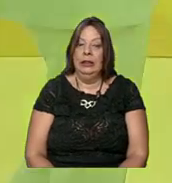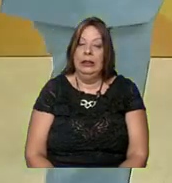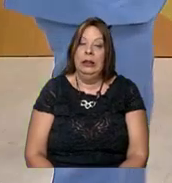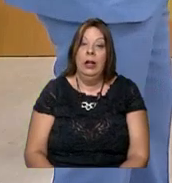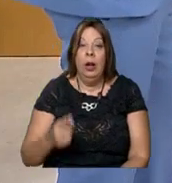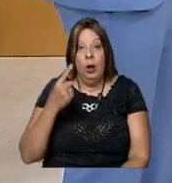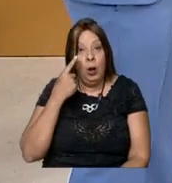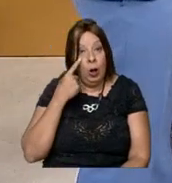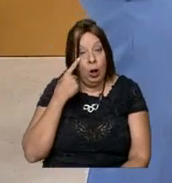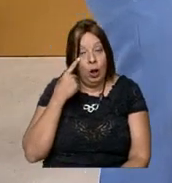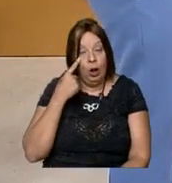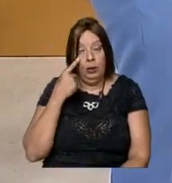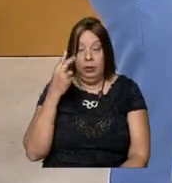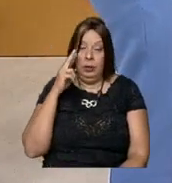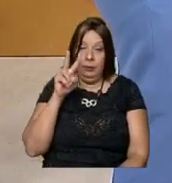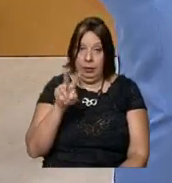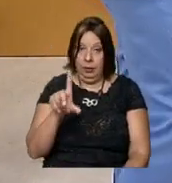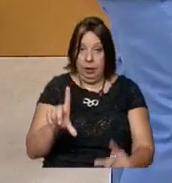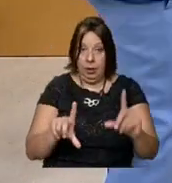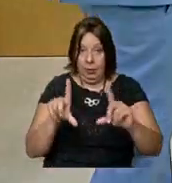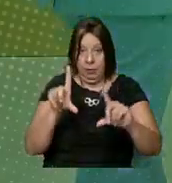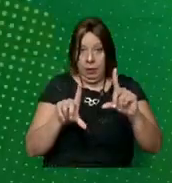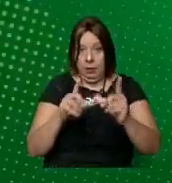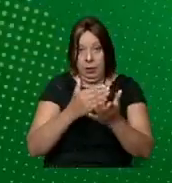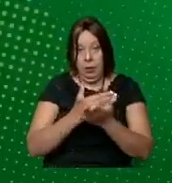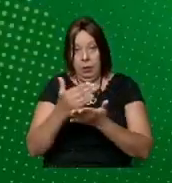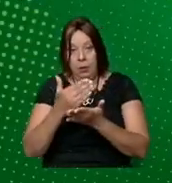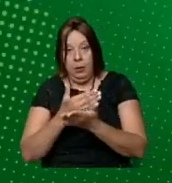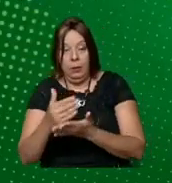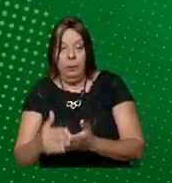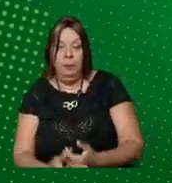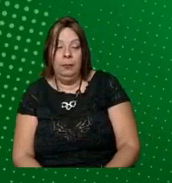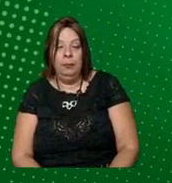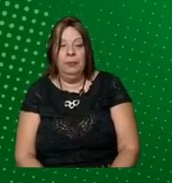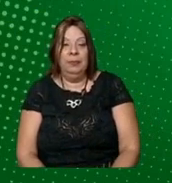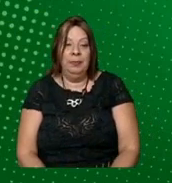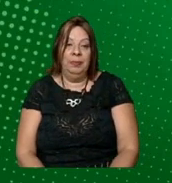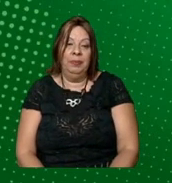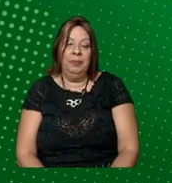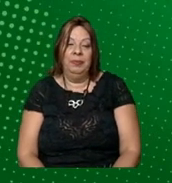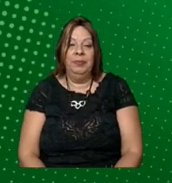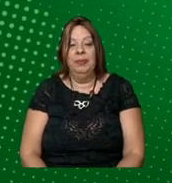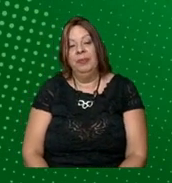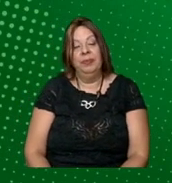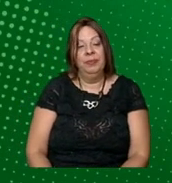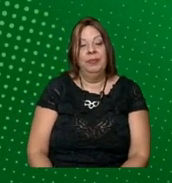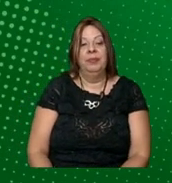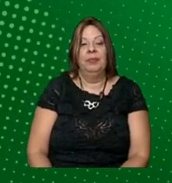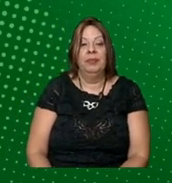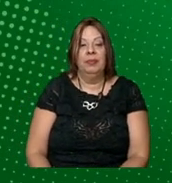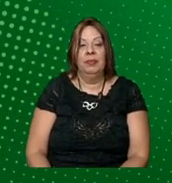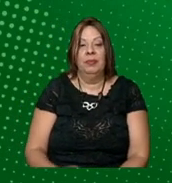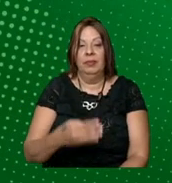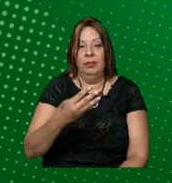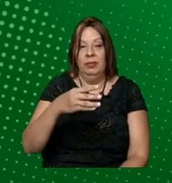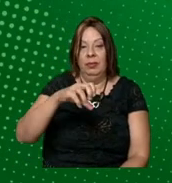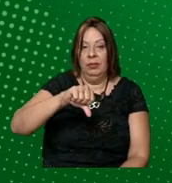Olho na tela, olho na tela, olho na tela, vai começar e eu anuncio aqui quem leva o primeiro prêmio de 500 reais,